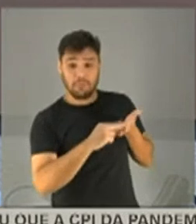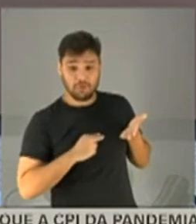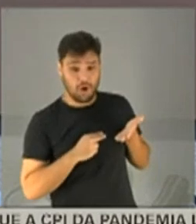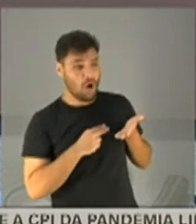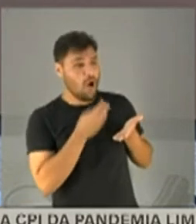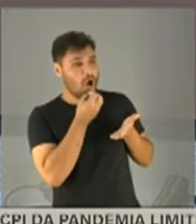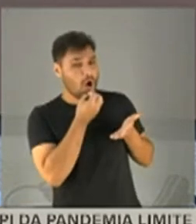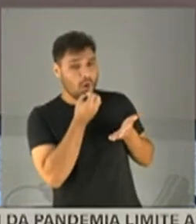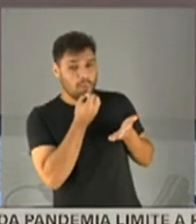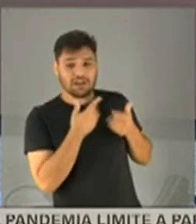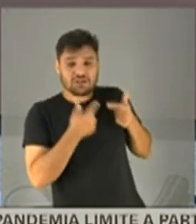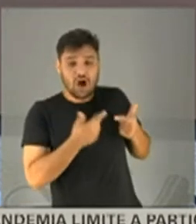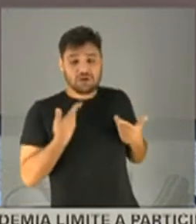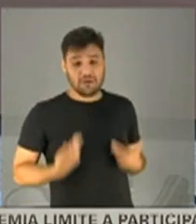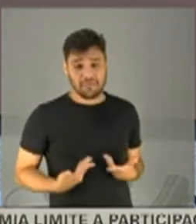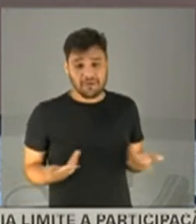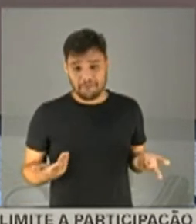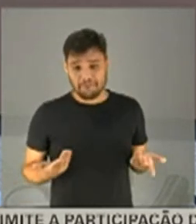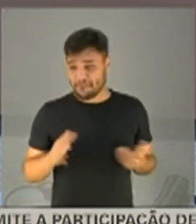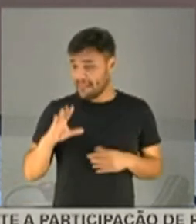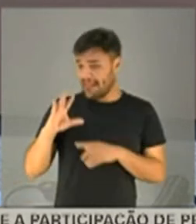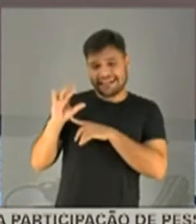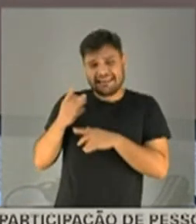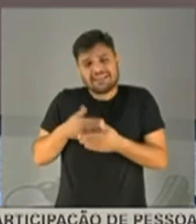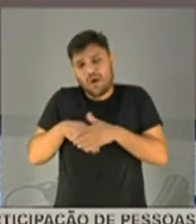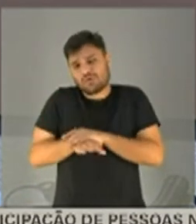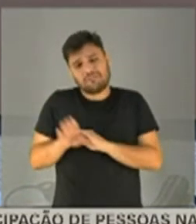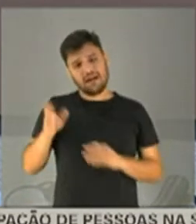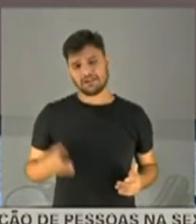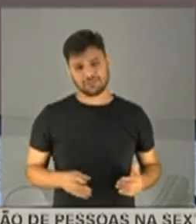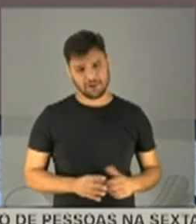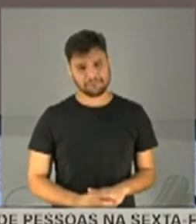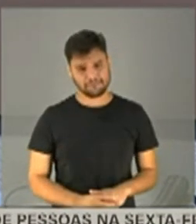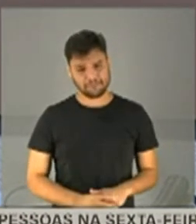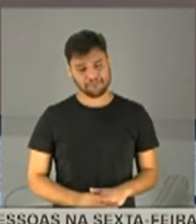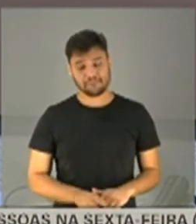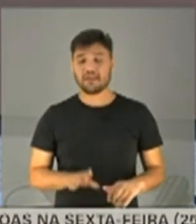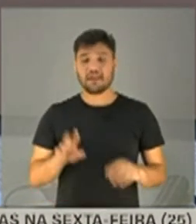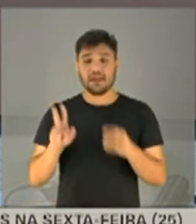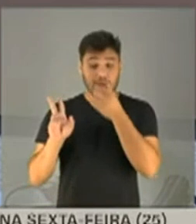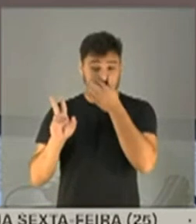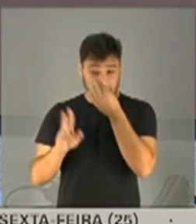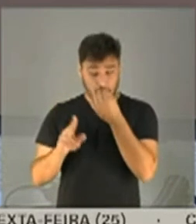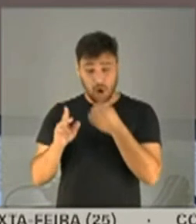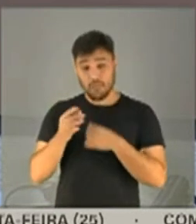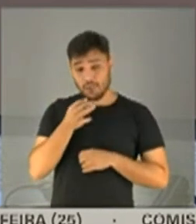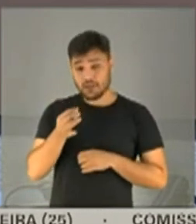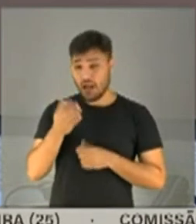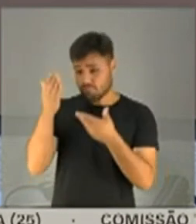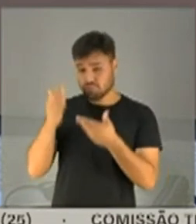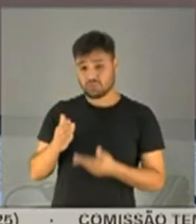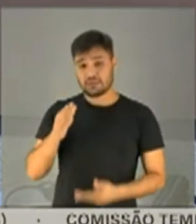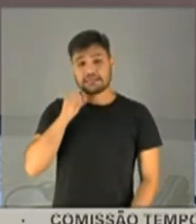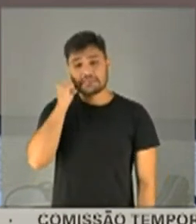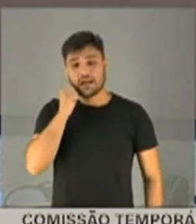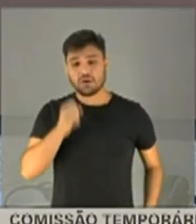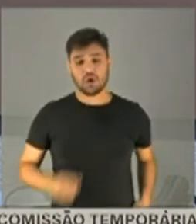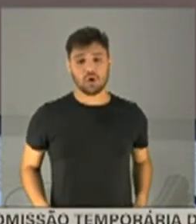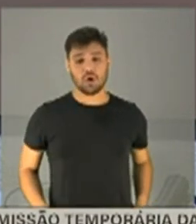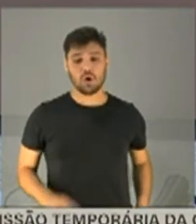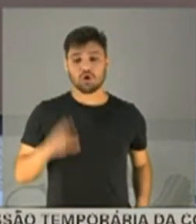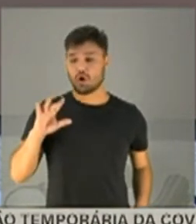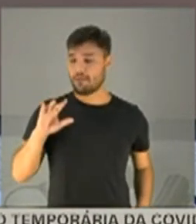um WhatsApp me desejando boa sorte. A ciência está acostumada com isso. Em relação a uma manifestação do senhor, senador, em relação à